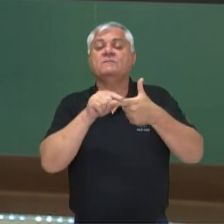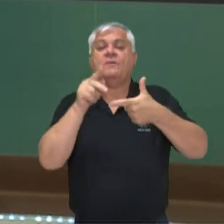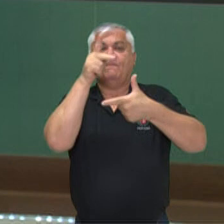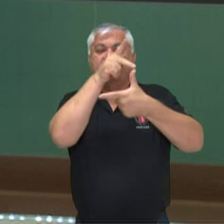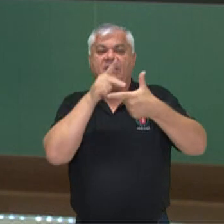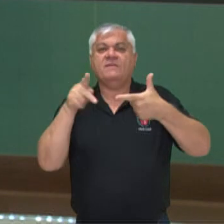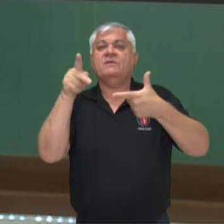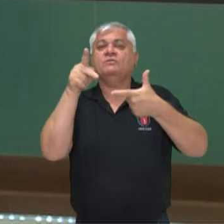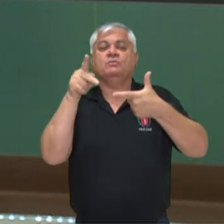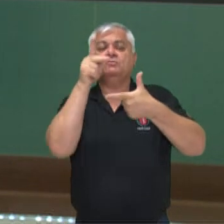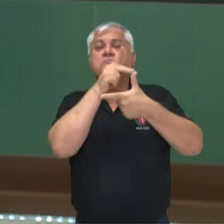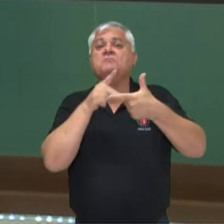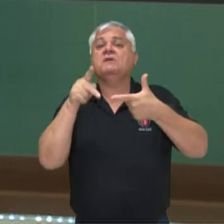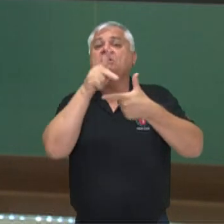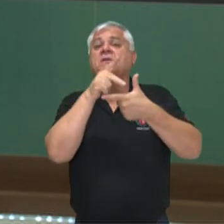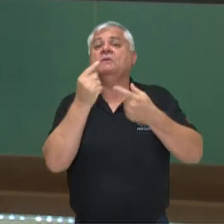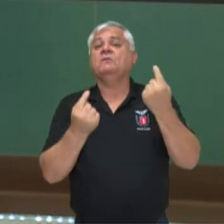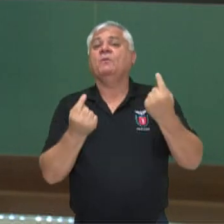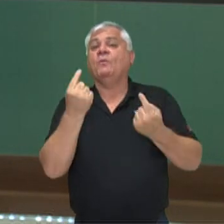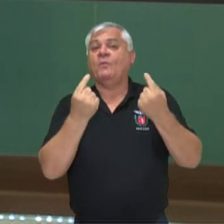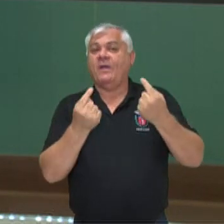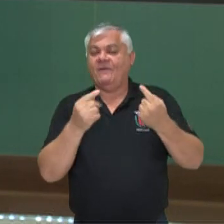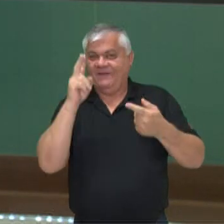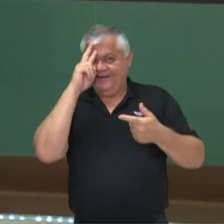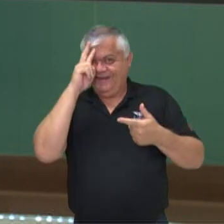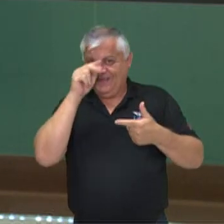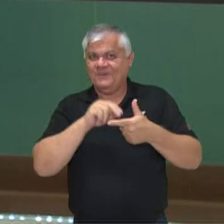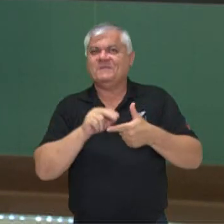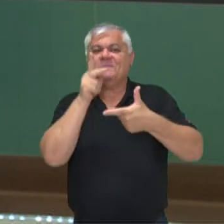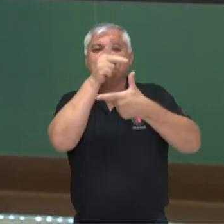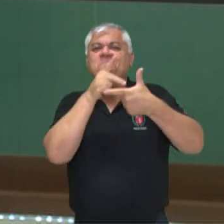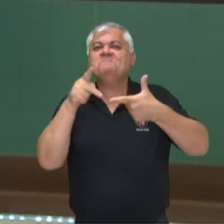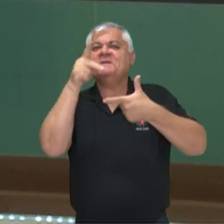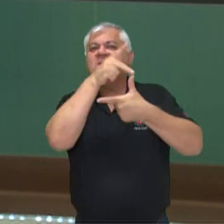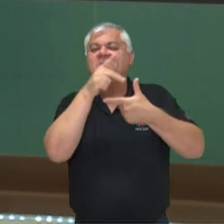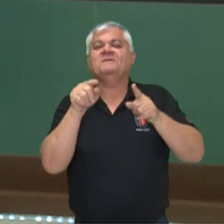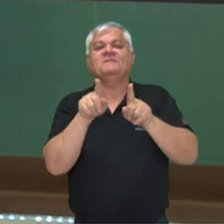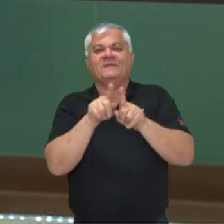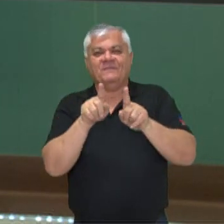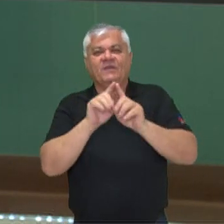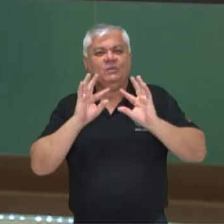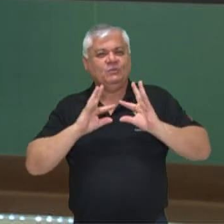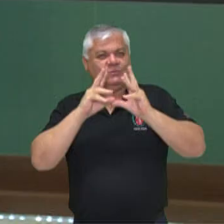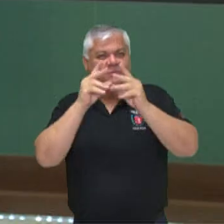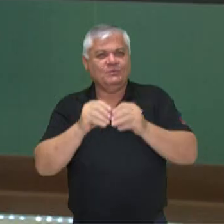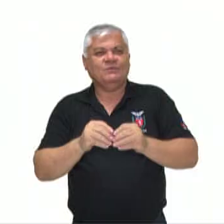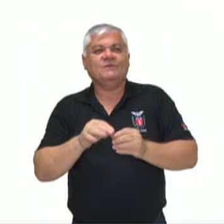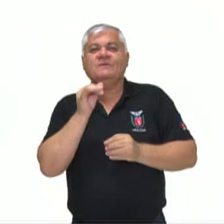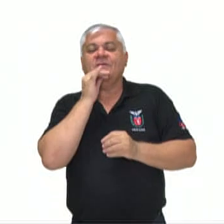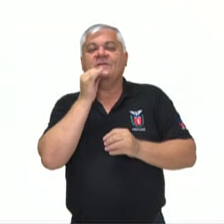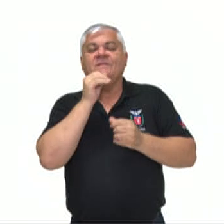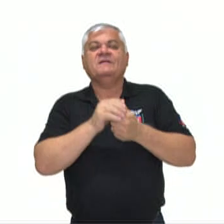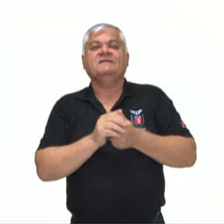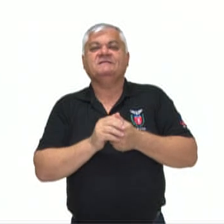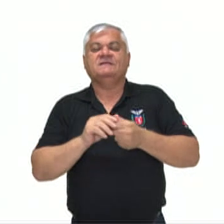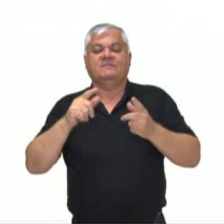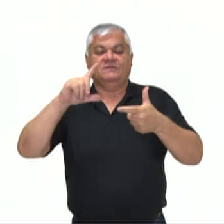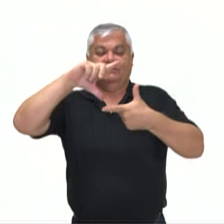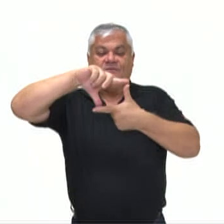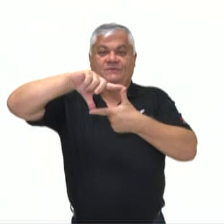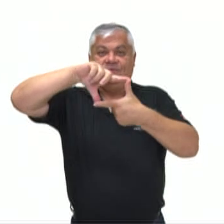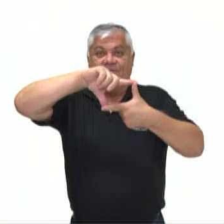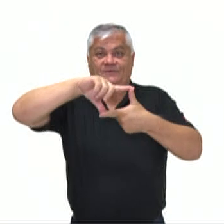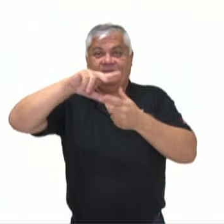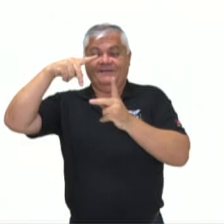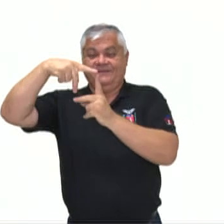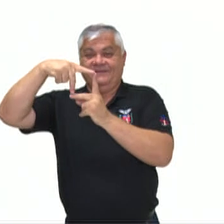o do retângulo? Então, eu preciso lembrar do conceito de perímetro e ter todas as medidas, né? E a área do retângulo e do